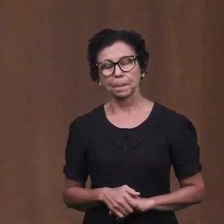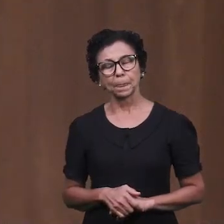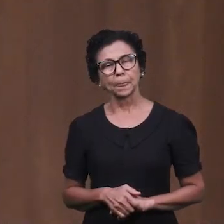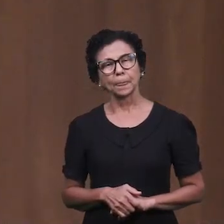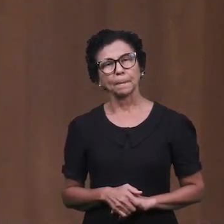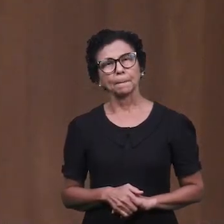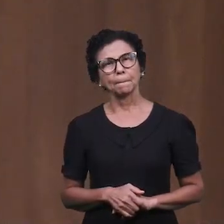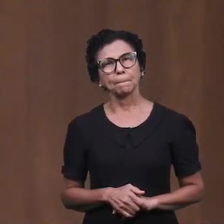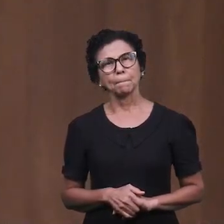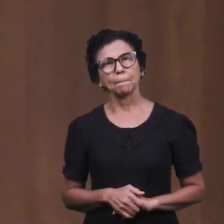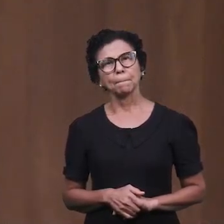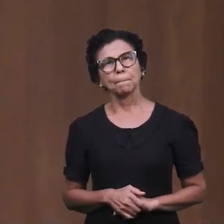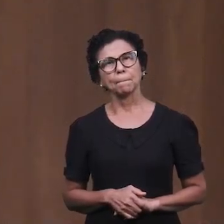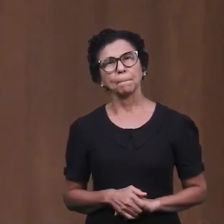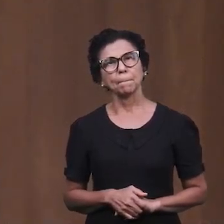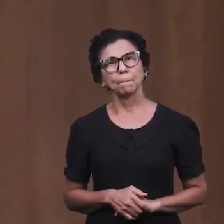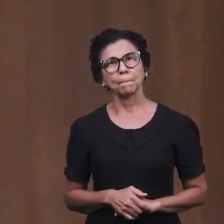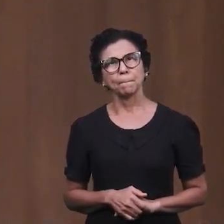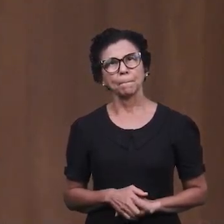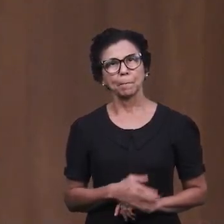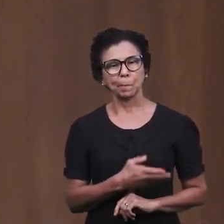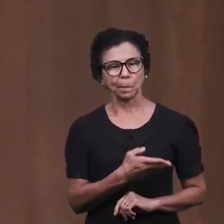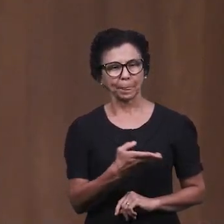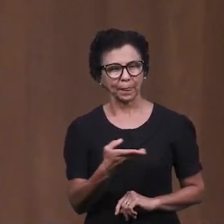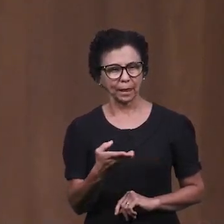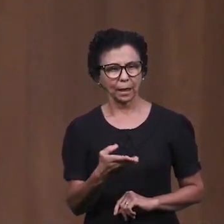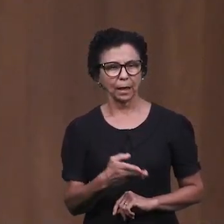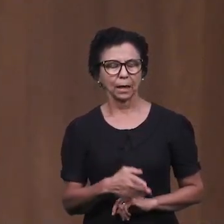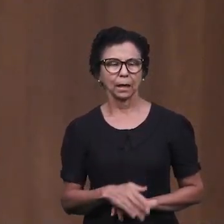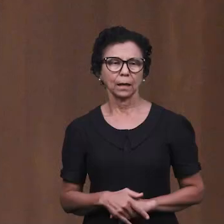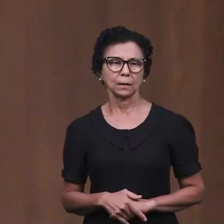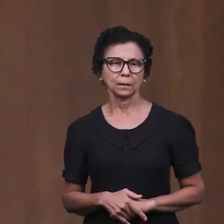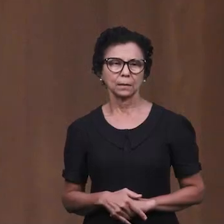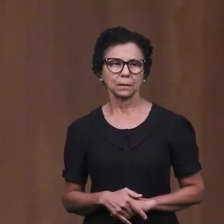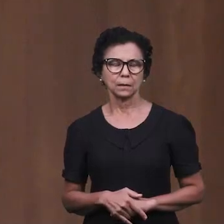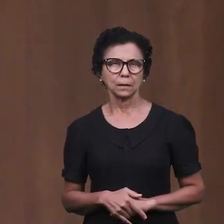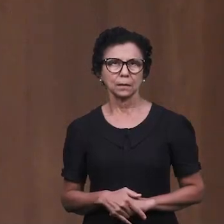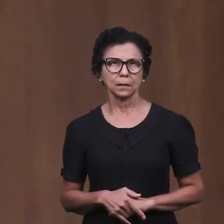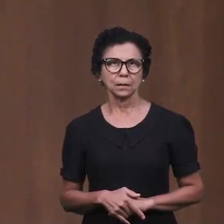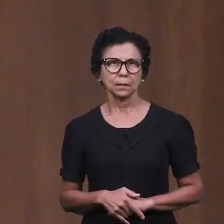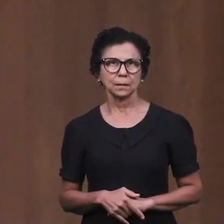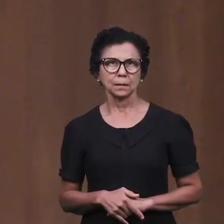clara, com pouquíssimo esforço